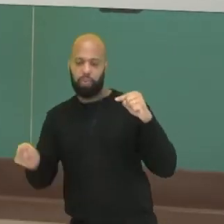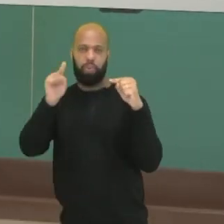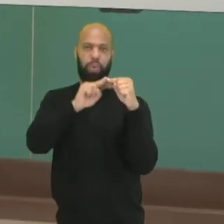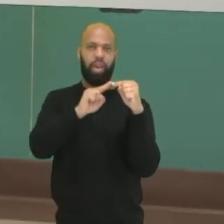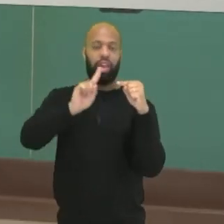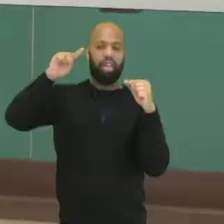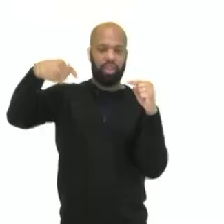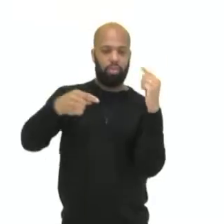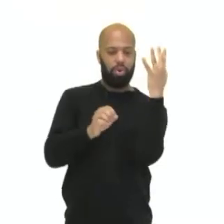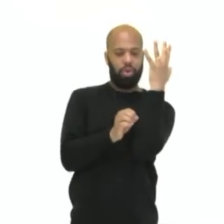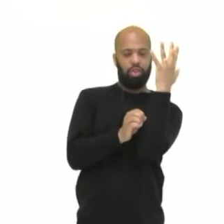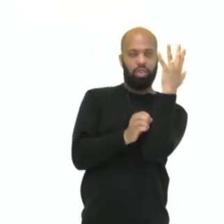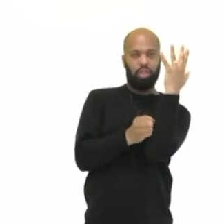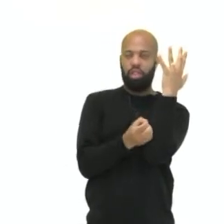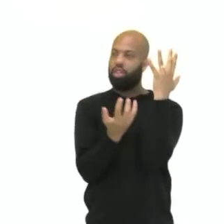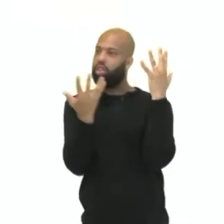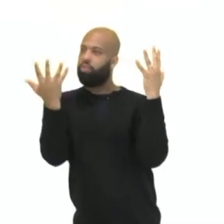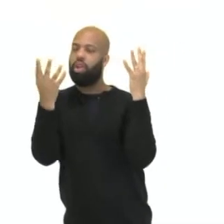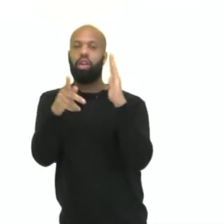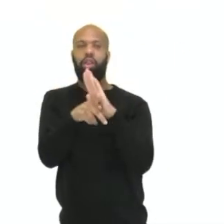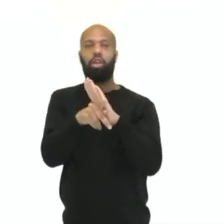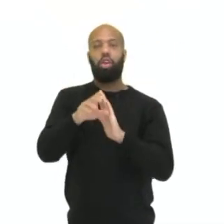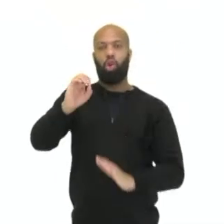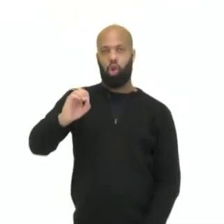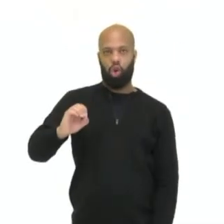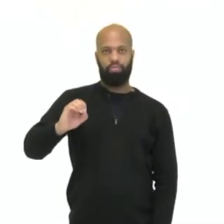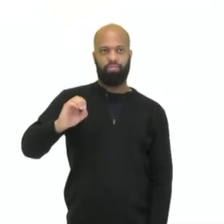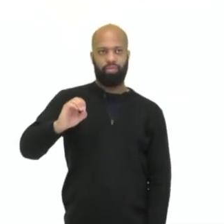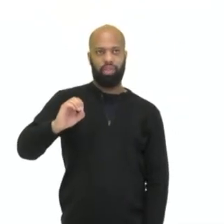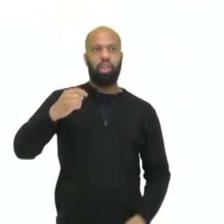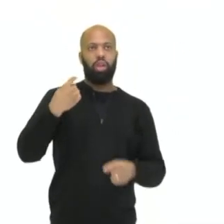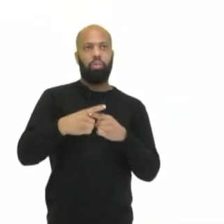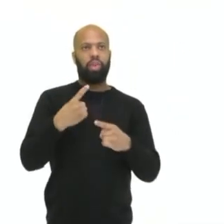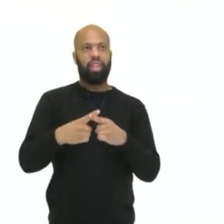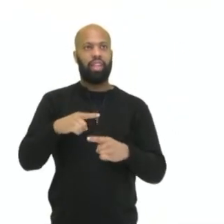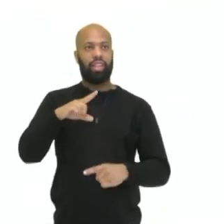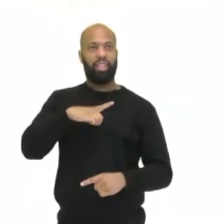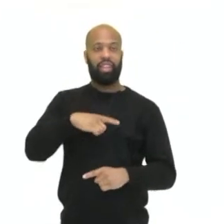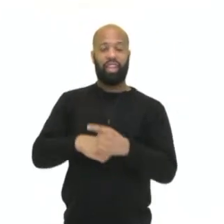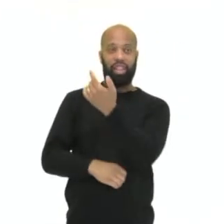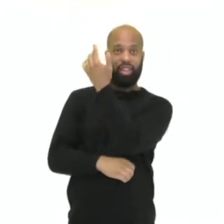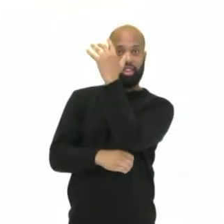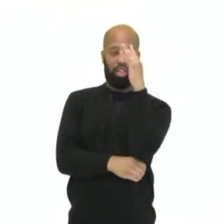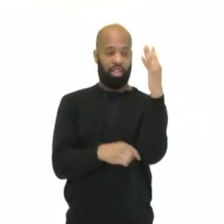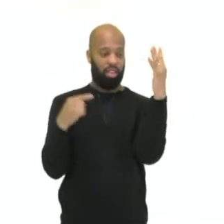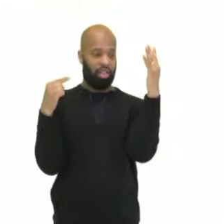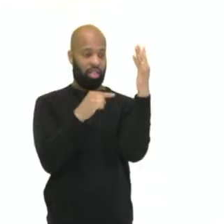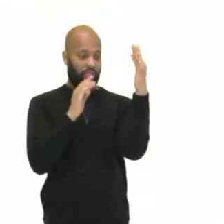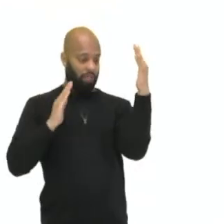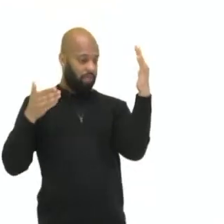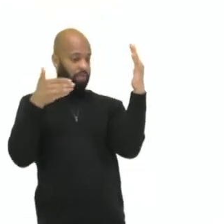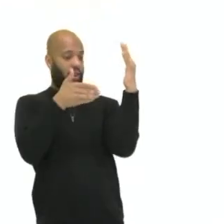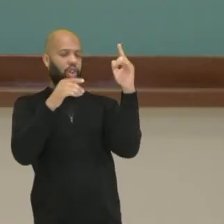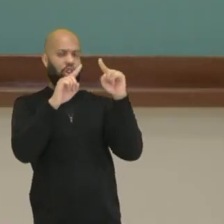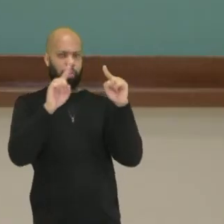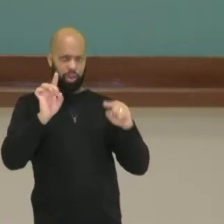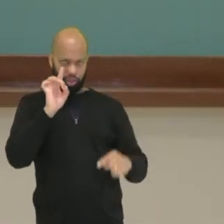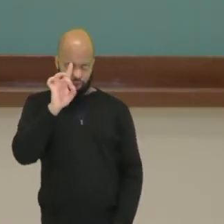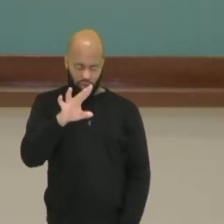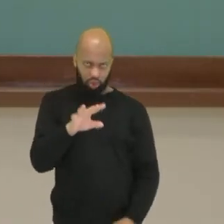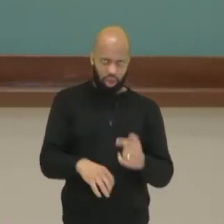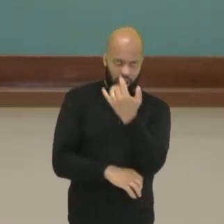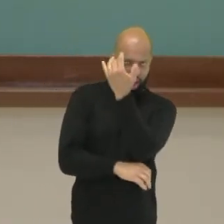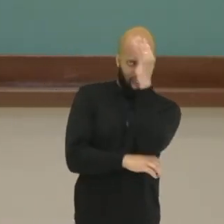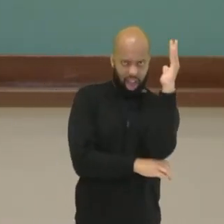oxigênio. Moléculas orgânicas produzidas pelos organismos fotossintetizantes, então vamos focar na planta, mas lembrando que não é só a planta que faz, só